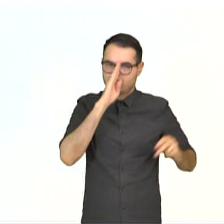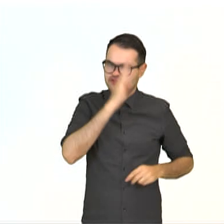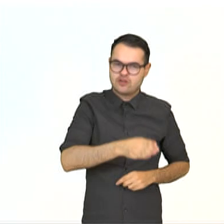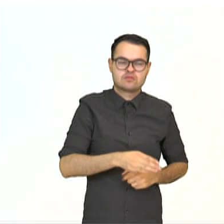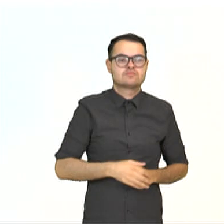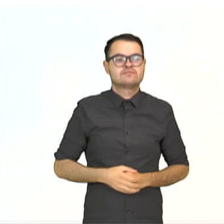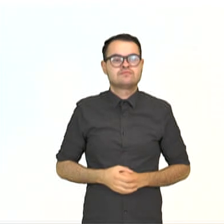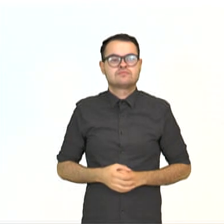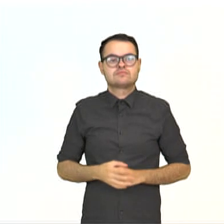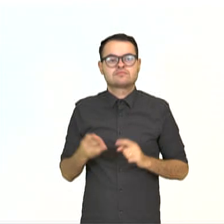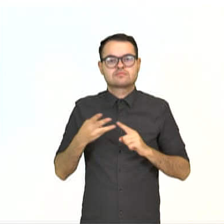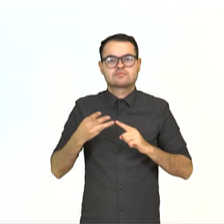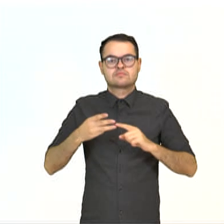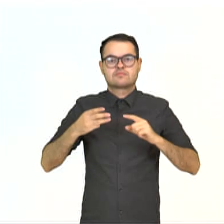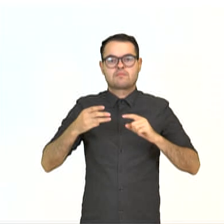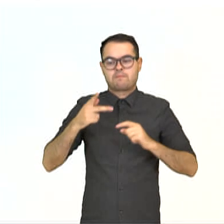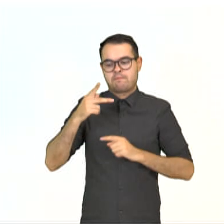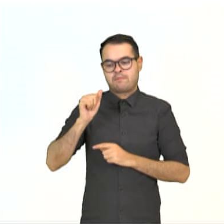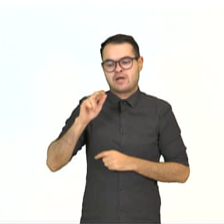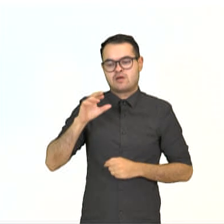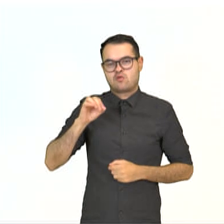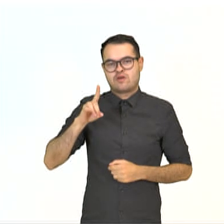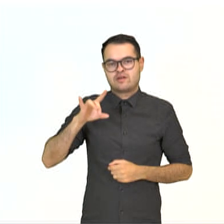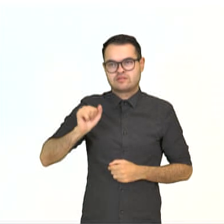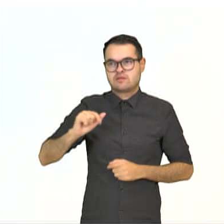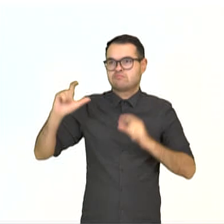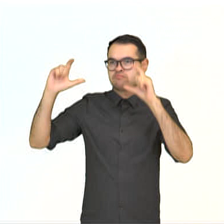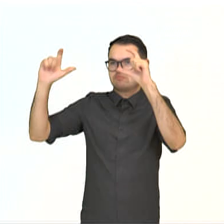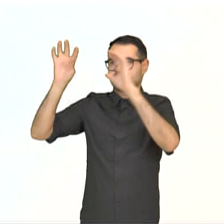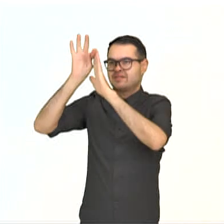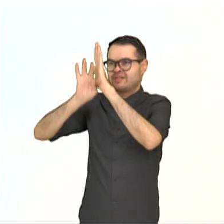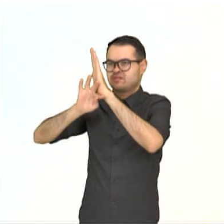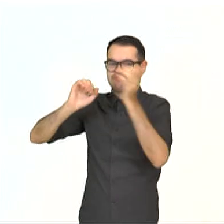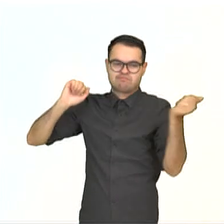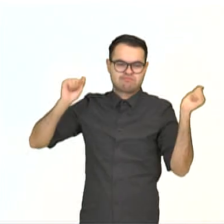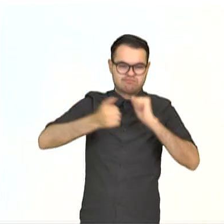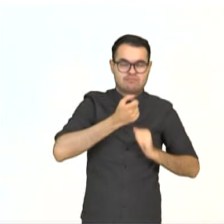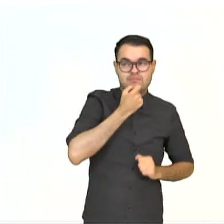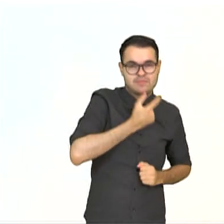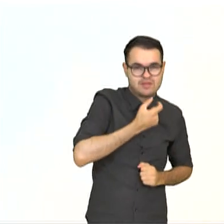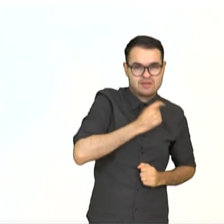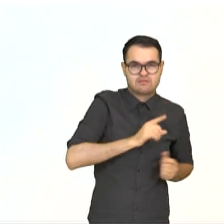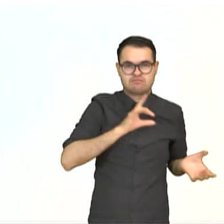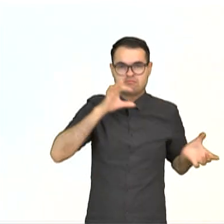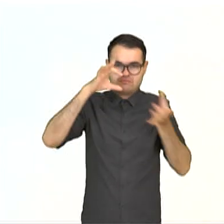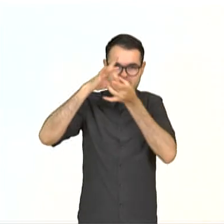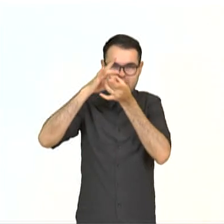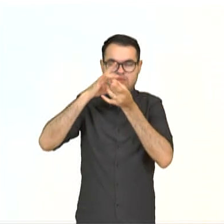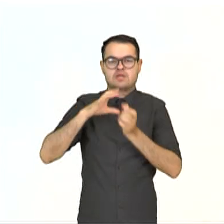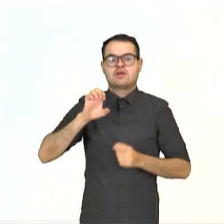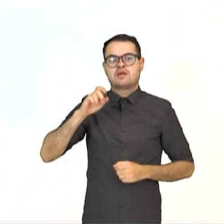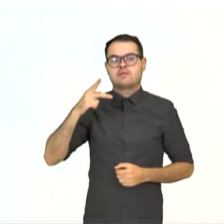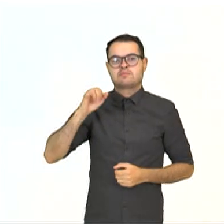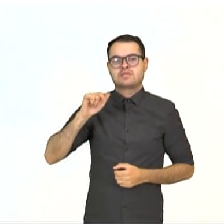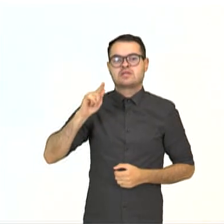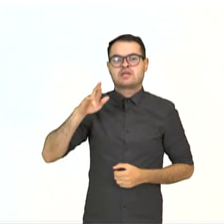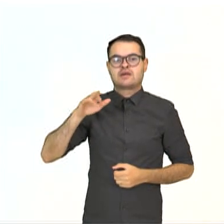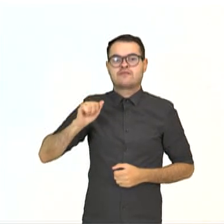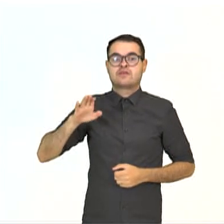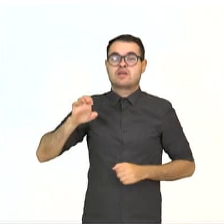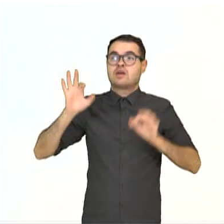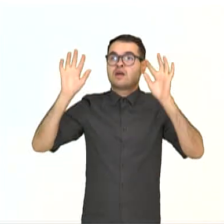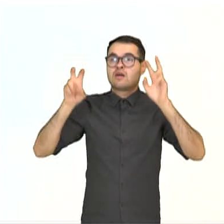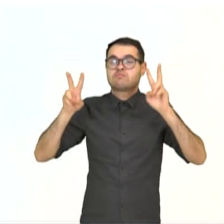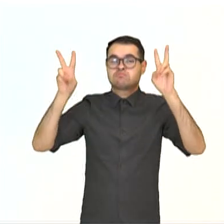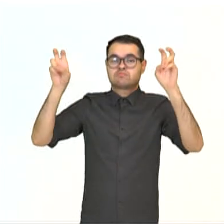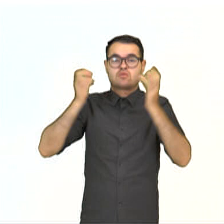indireto. Paródia, retomada de um texto em outro com objetivo humorístico. E epígrafe, título ou frase que